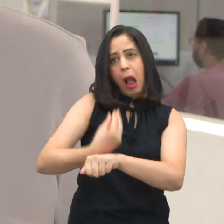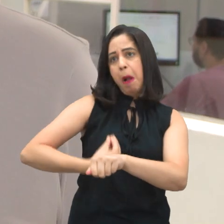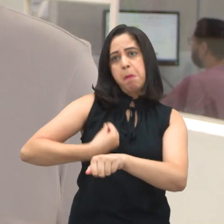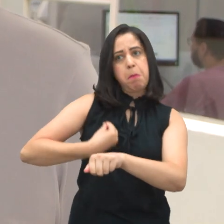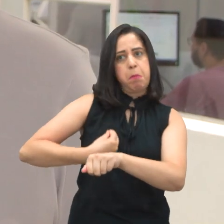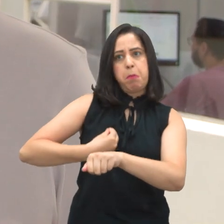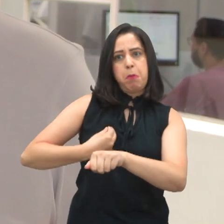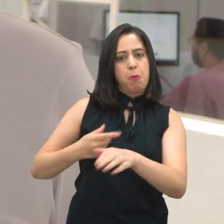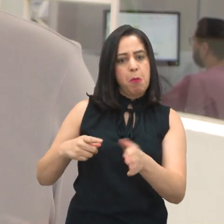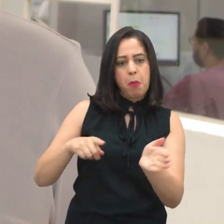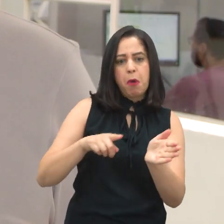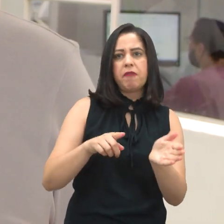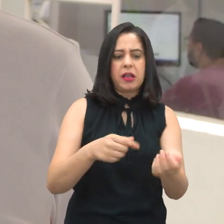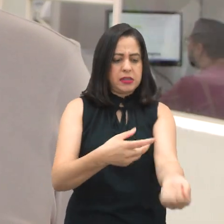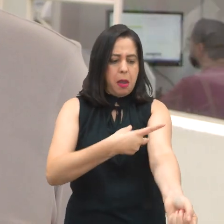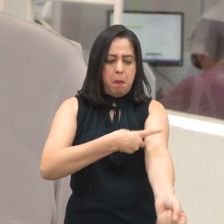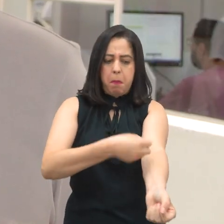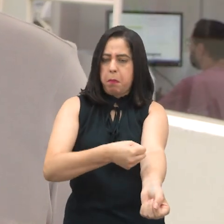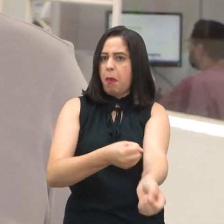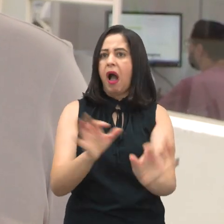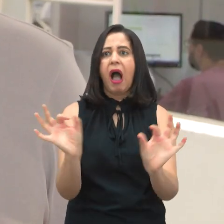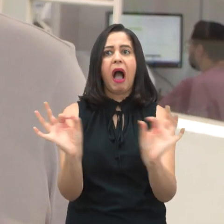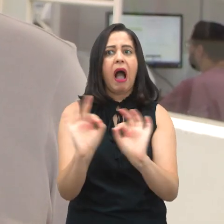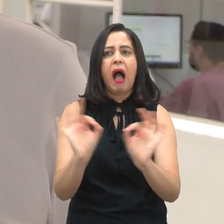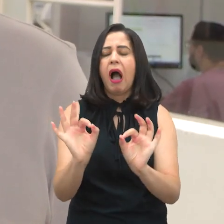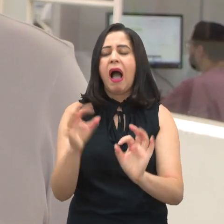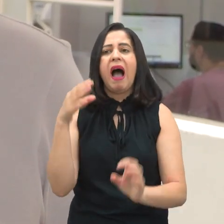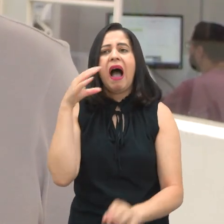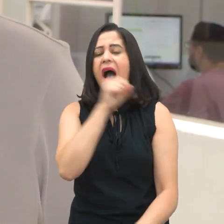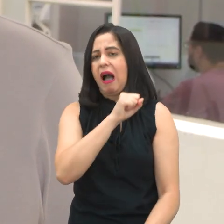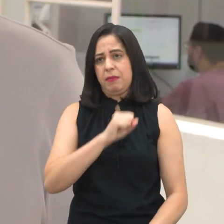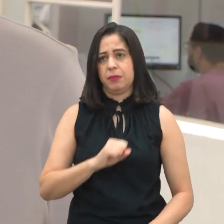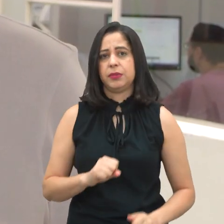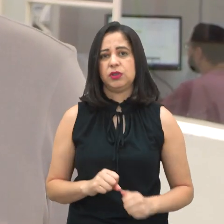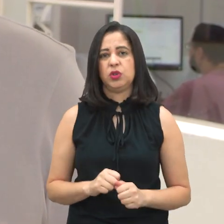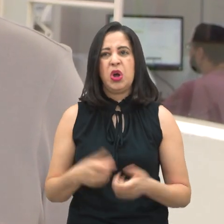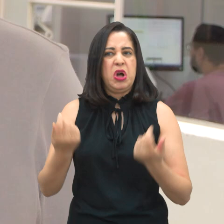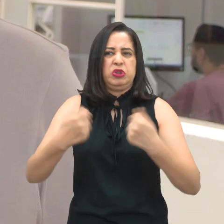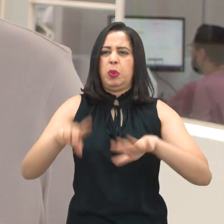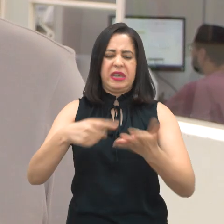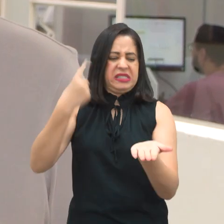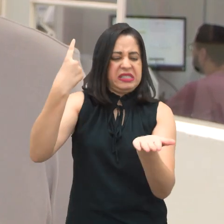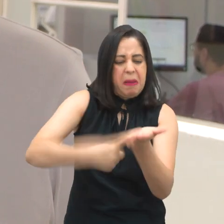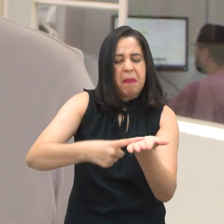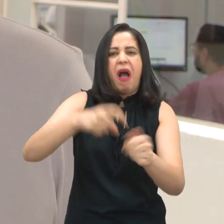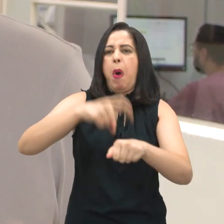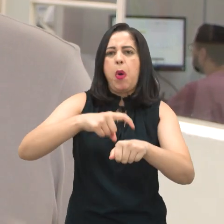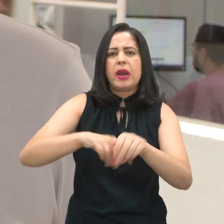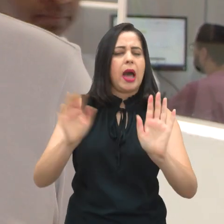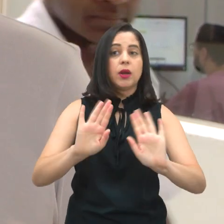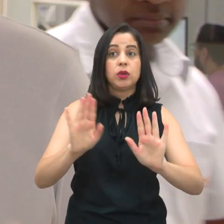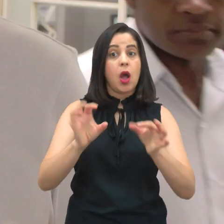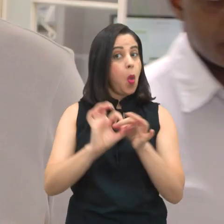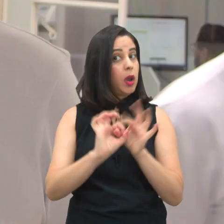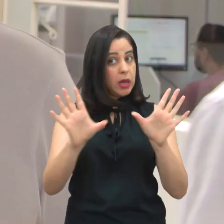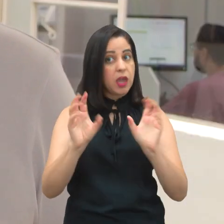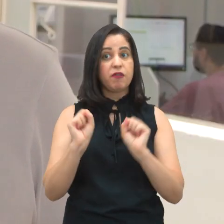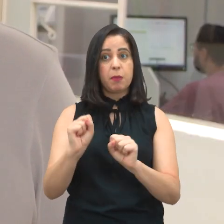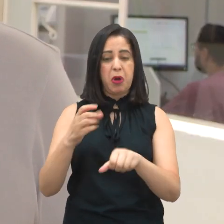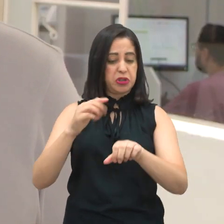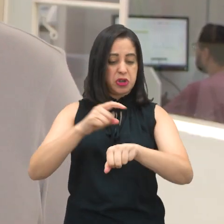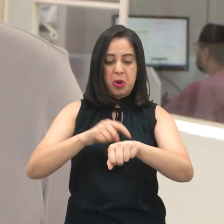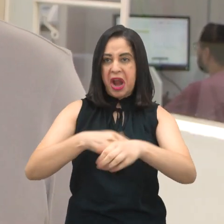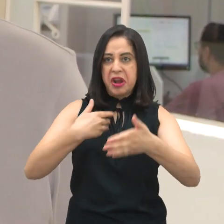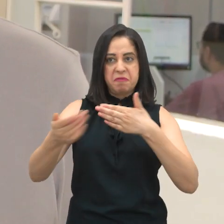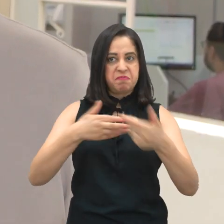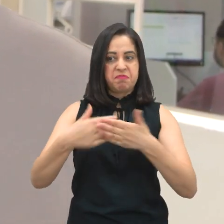uma equipe que está lá permanentemente e é por livre demanda, ou seja, não tem que marcar, não tem que agendar, pode chegar e realizar